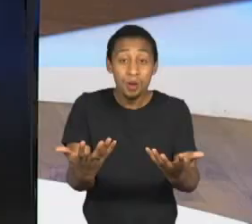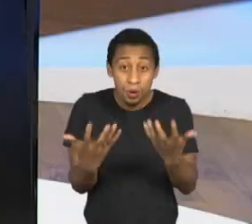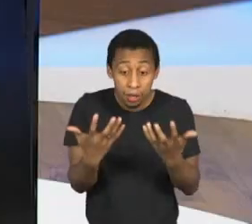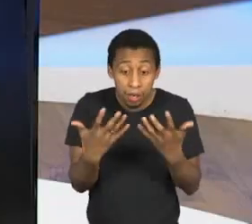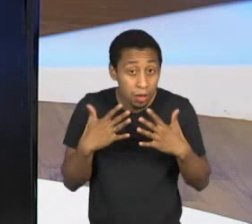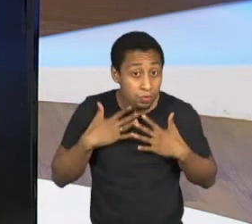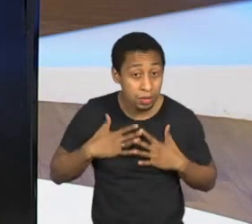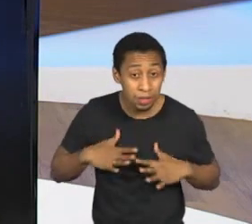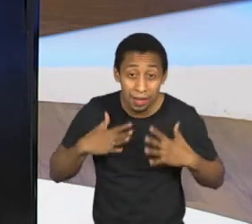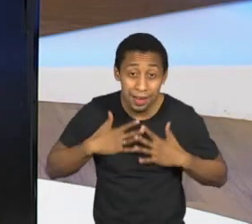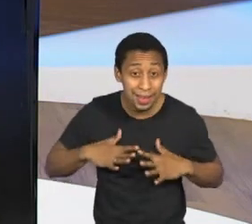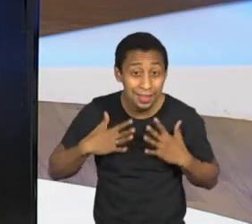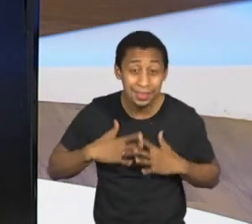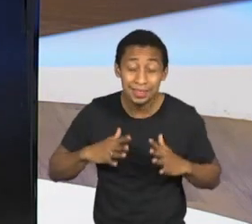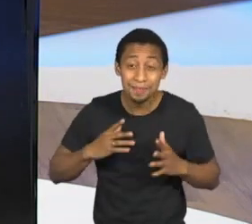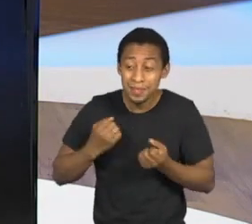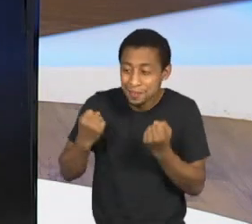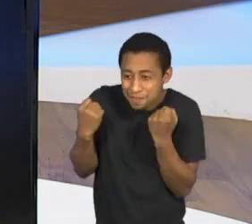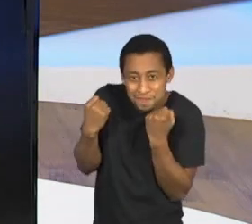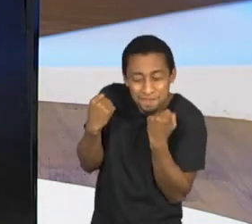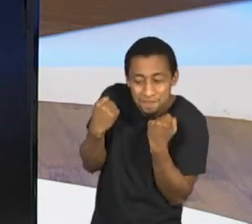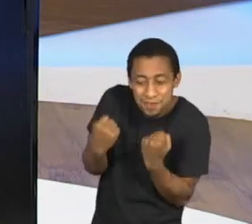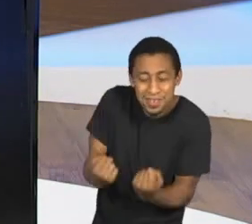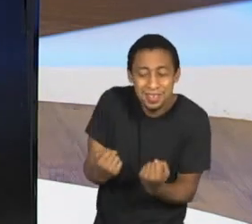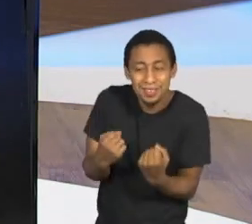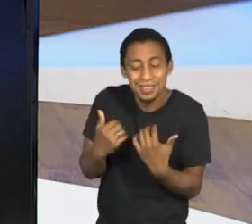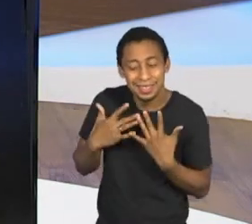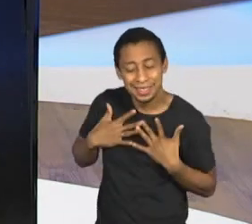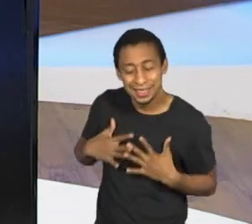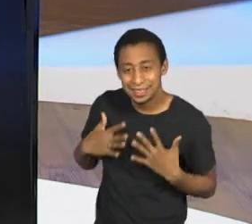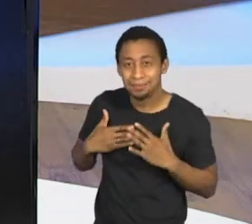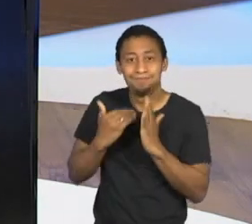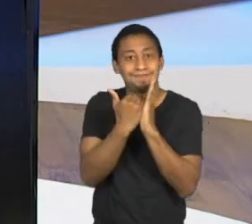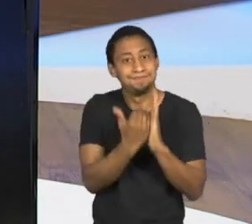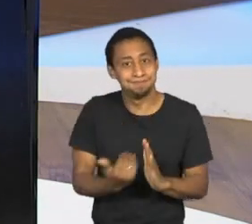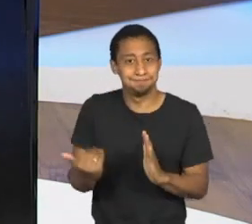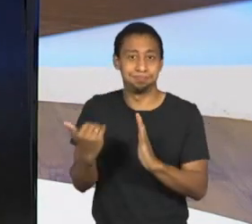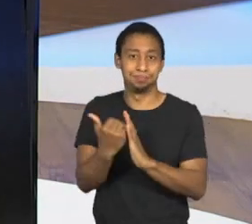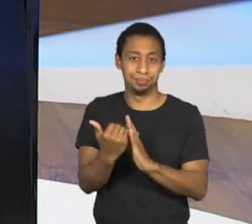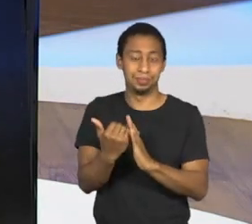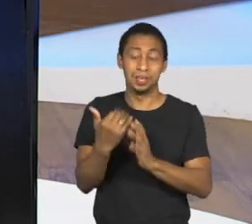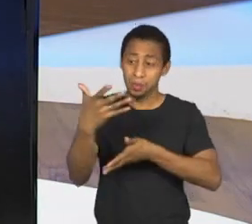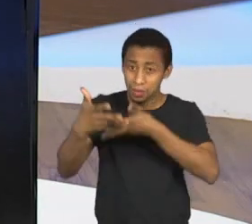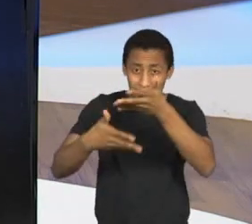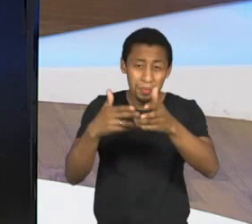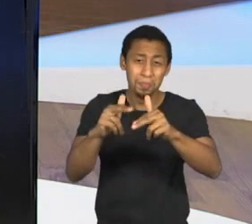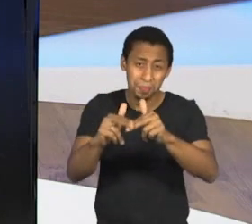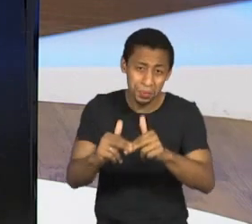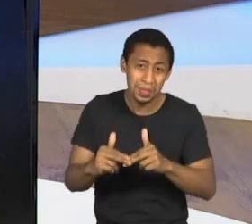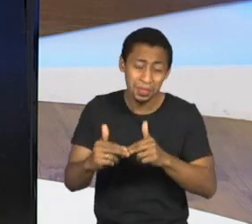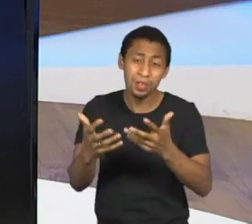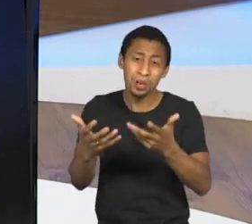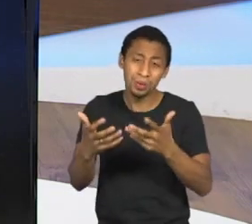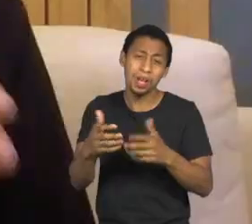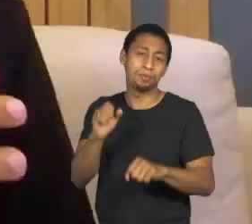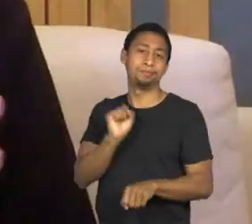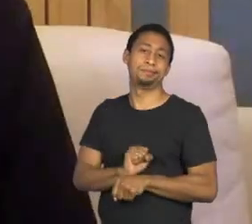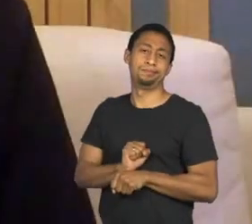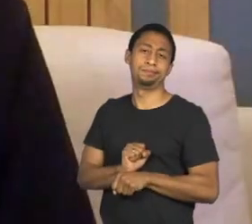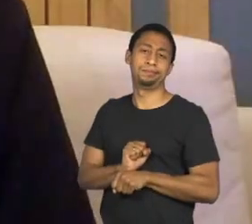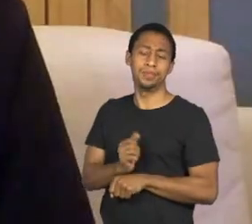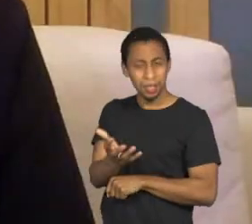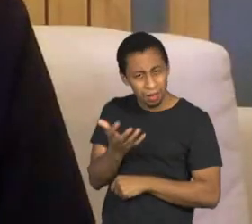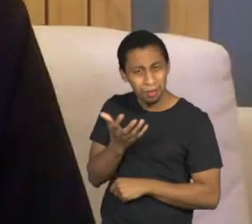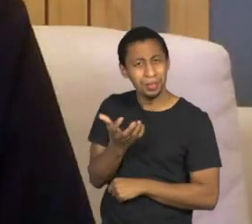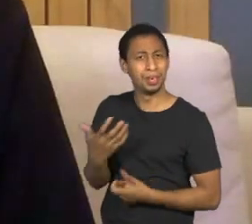descanso tá tendo um peso maior ainda. Por isso eu falei aquela parada ali, mano. Eu quero também poder ficar parado, porque agora a gente tá tendo que